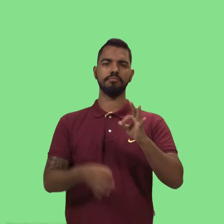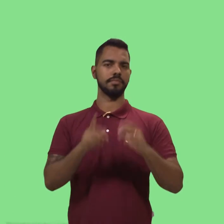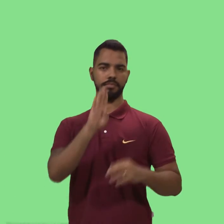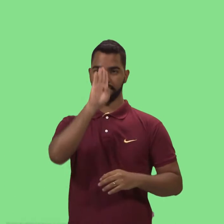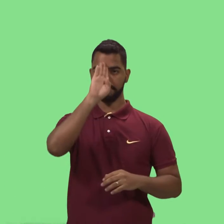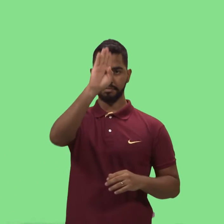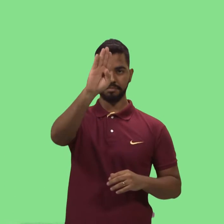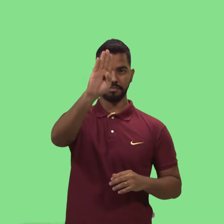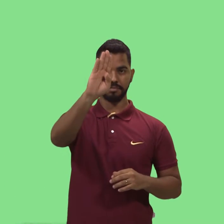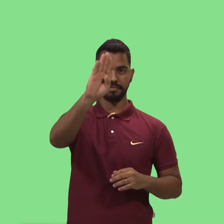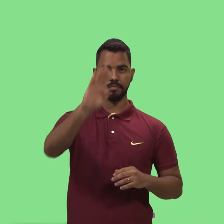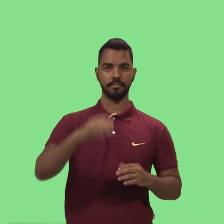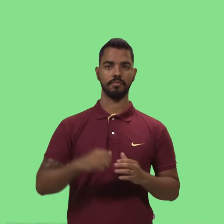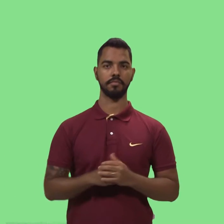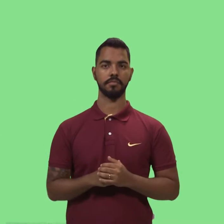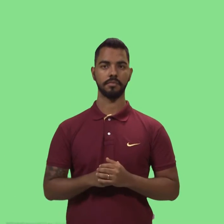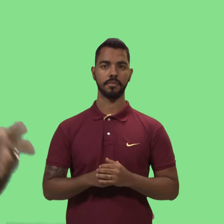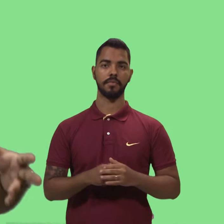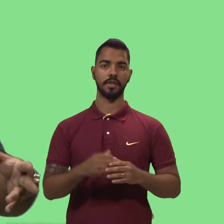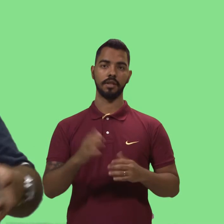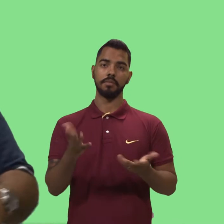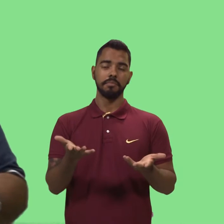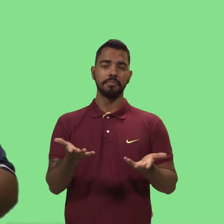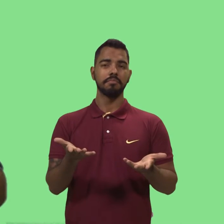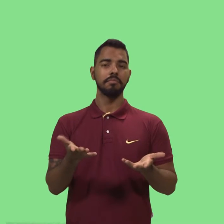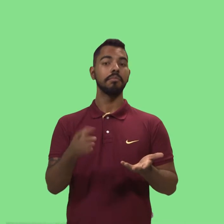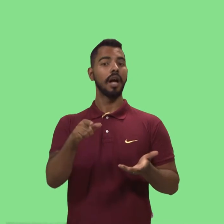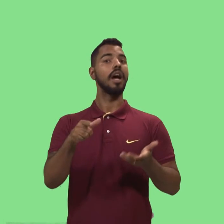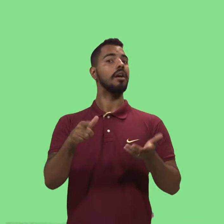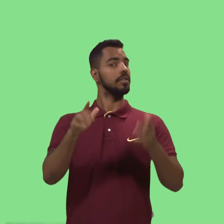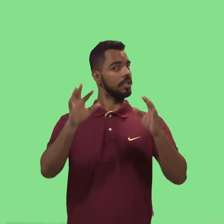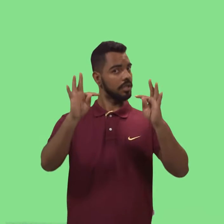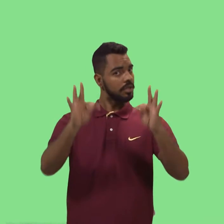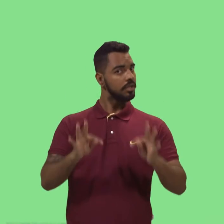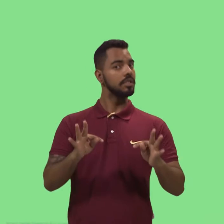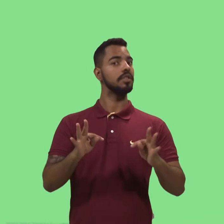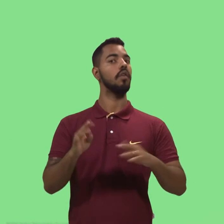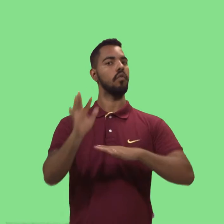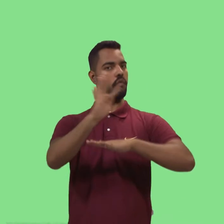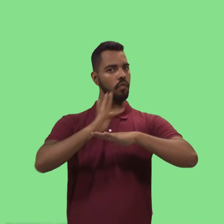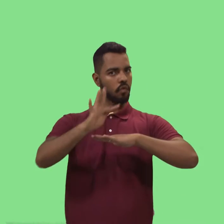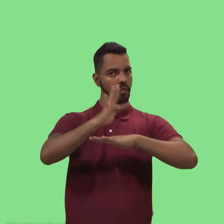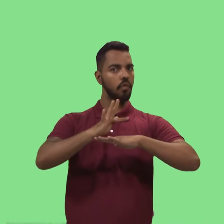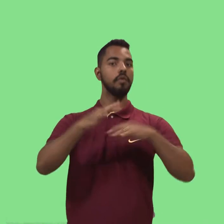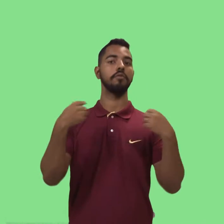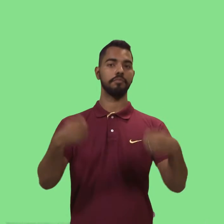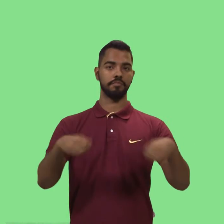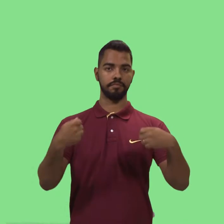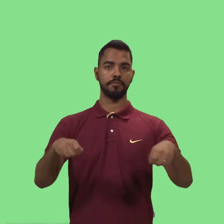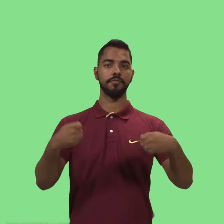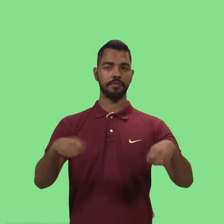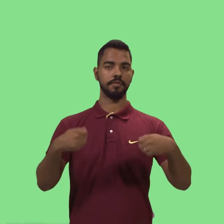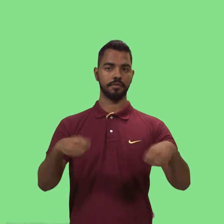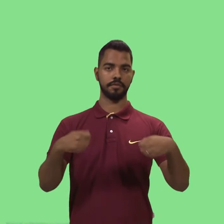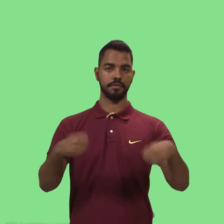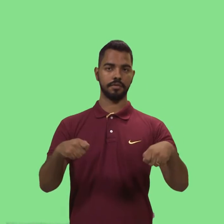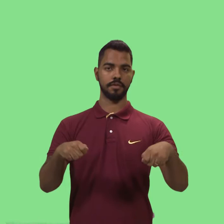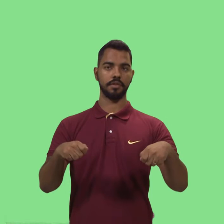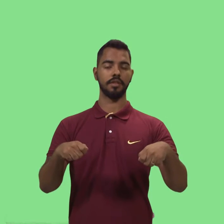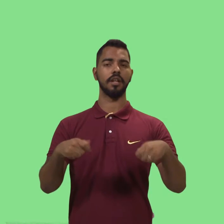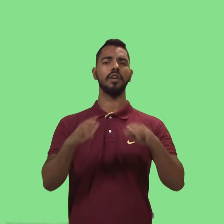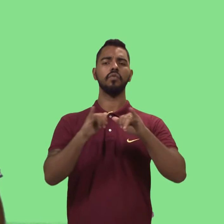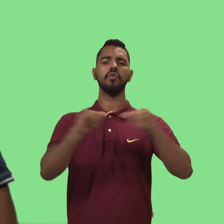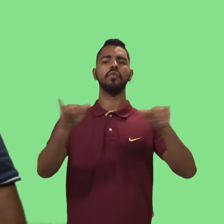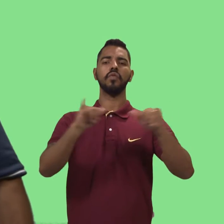essa especificidade não dispensa formalidade. O aviso é expedido quando se tem maior urgência em